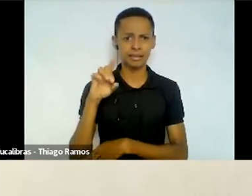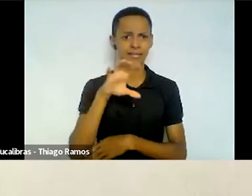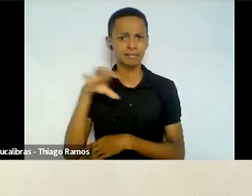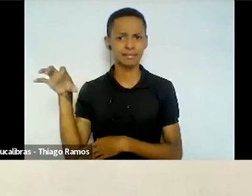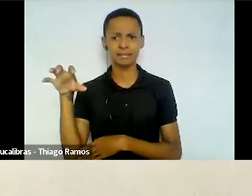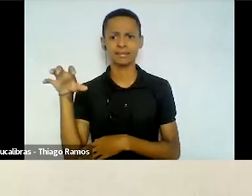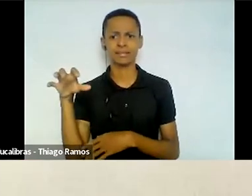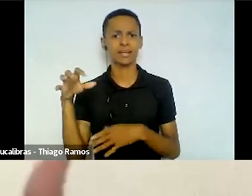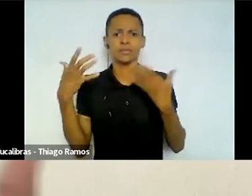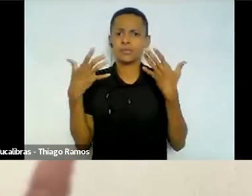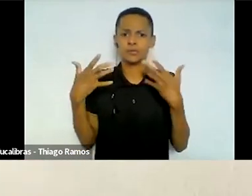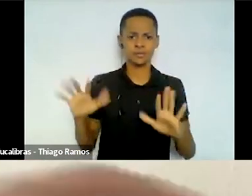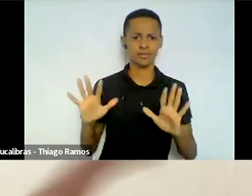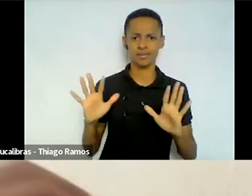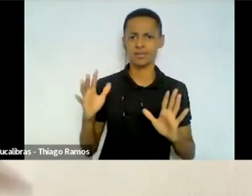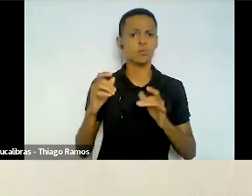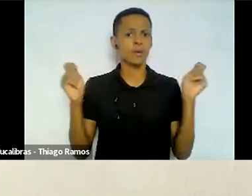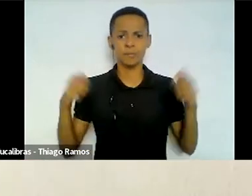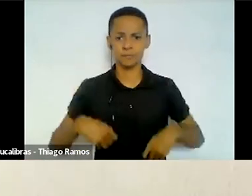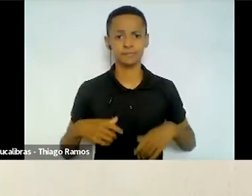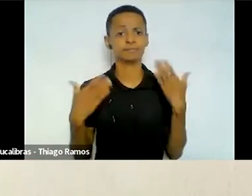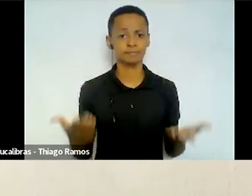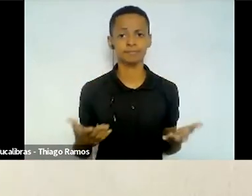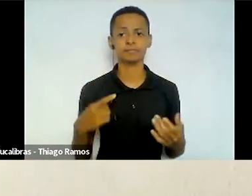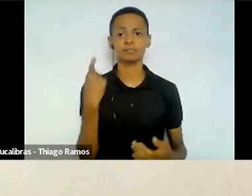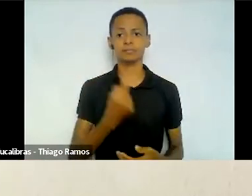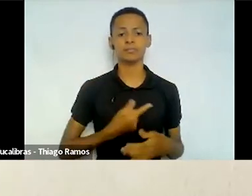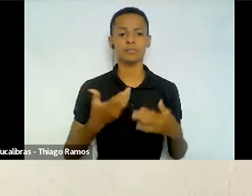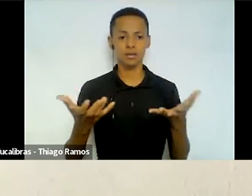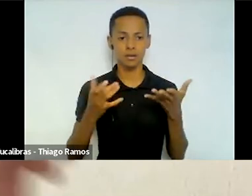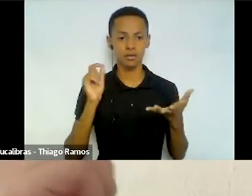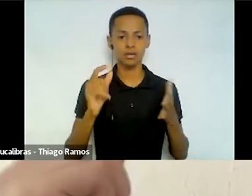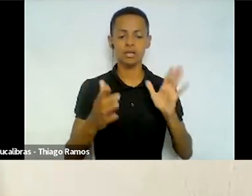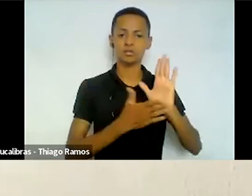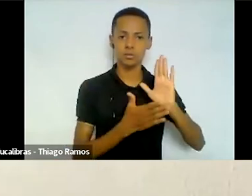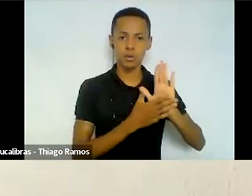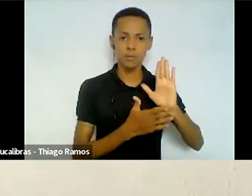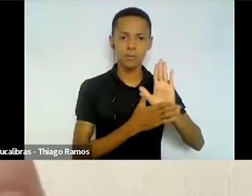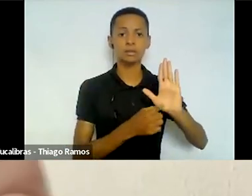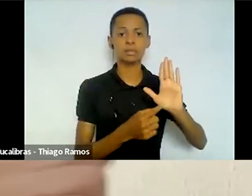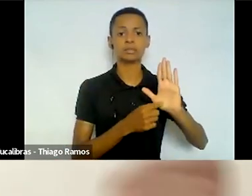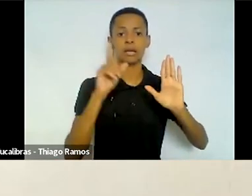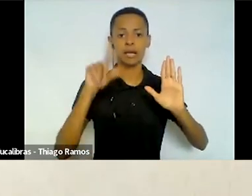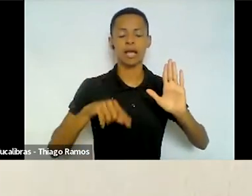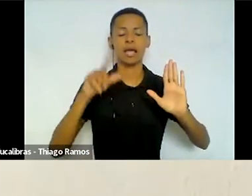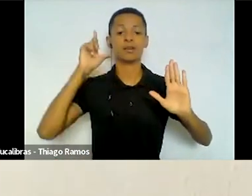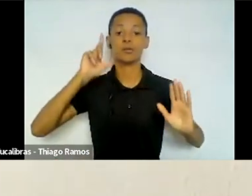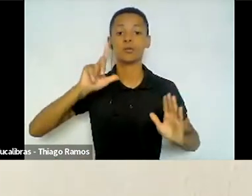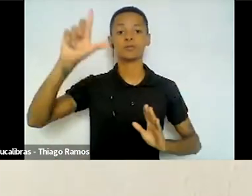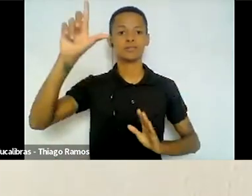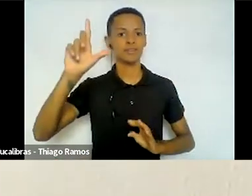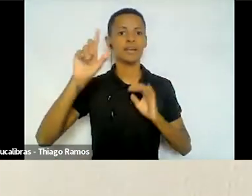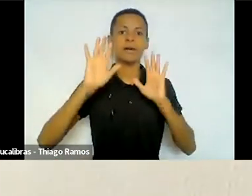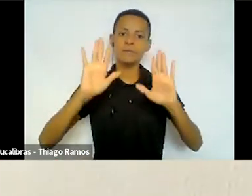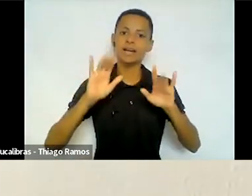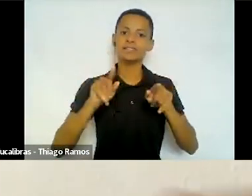é possível, mas a gente quer que o que tem aí de proposta ganhe, mas ganhe ouvindo as nossas propostas